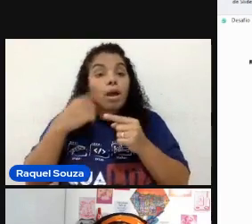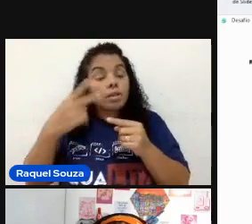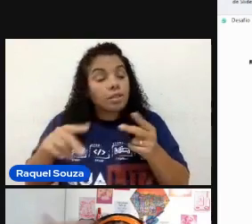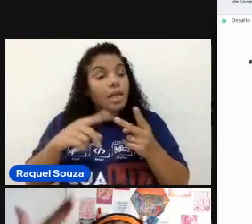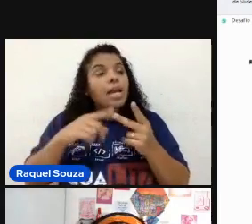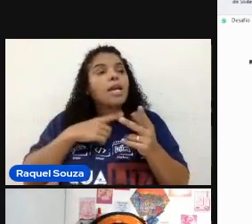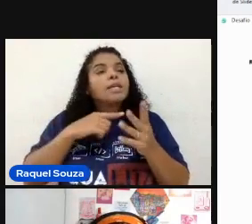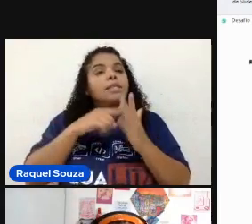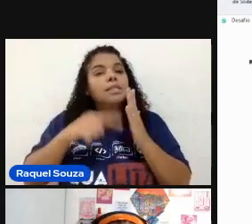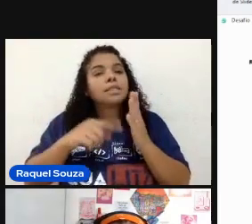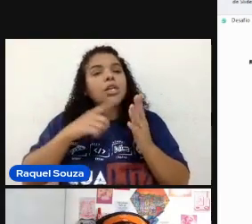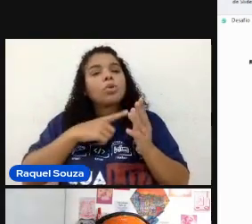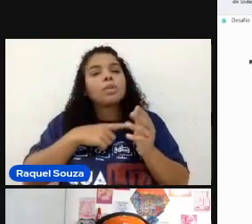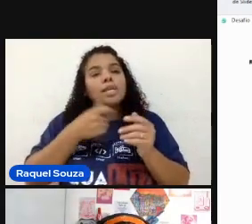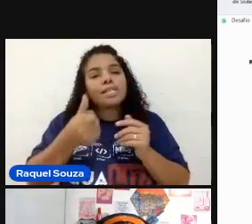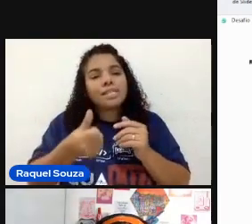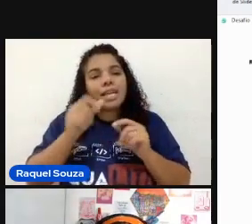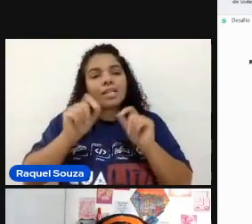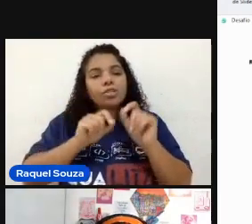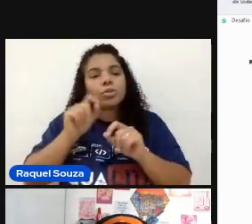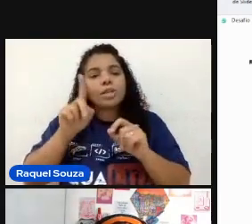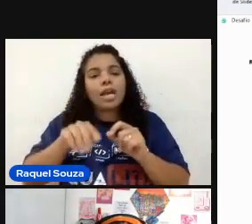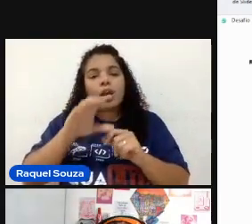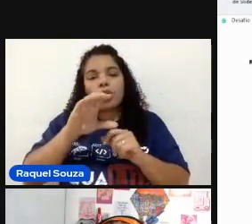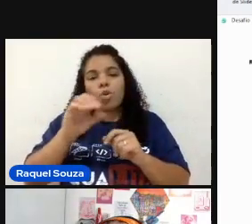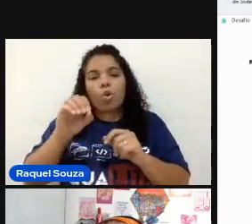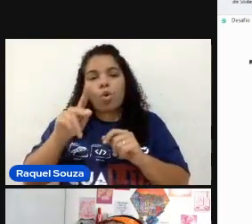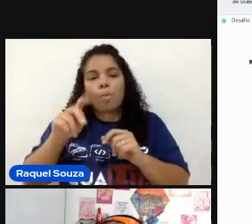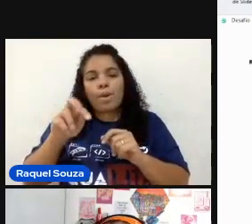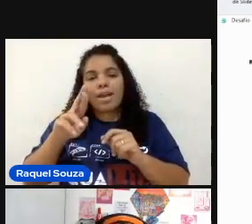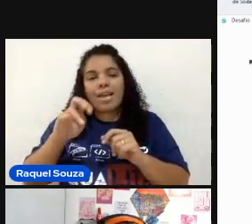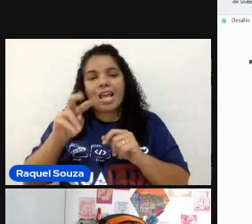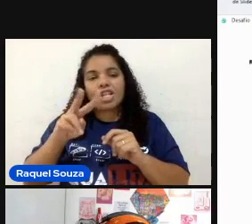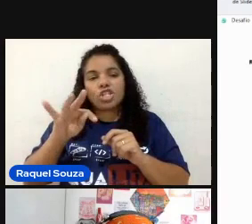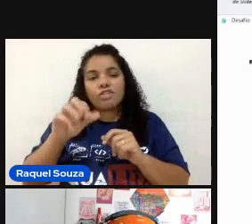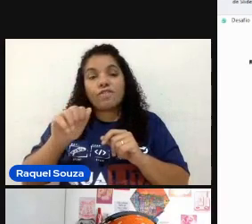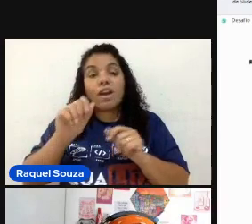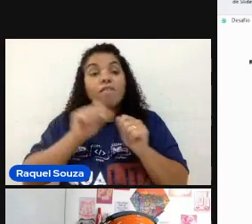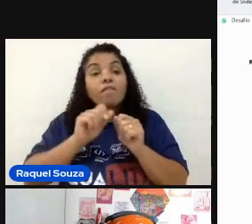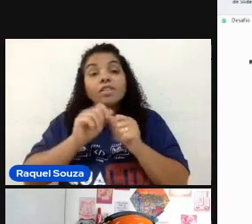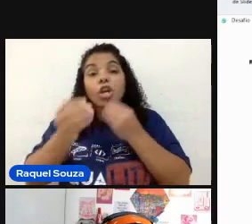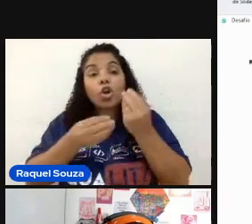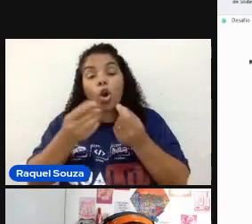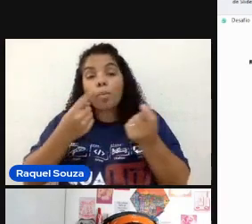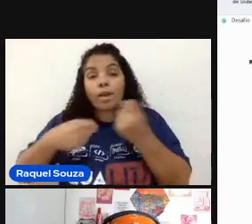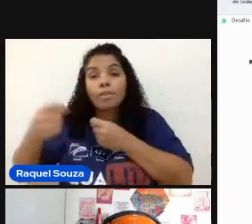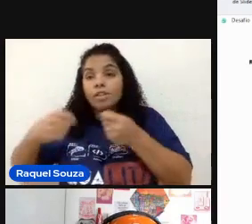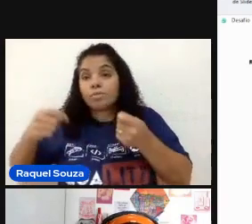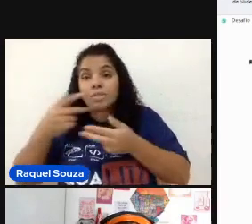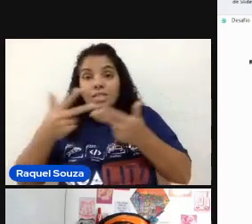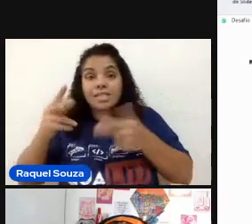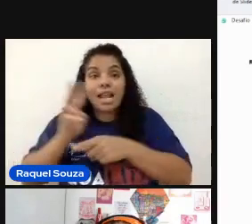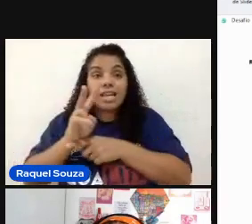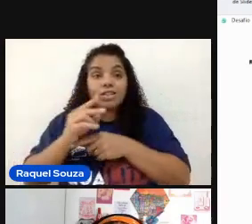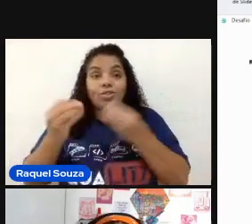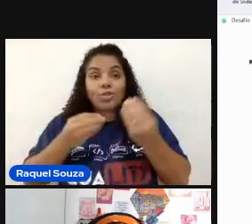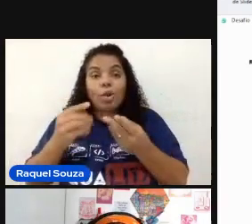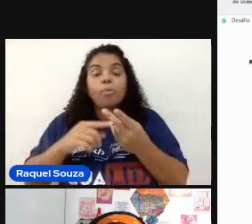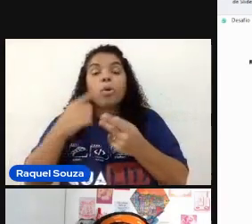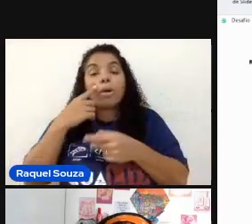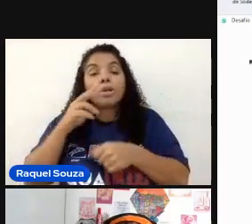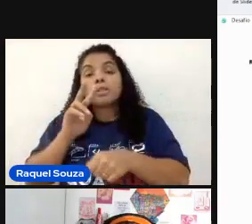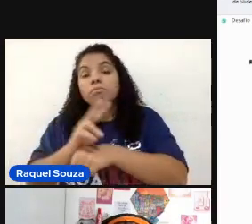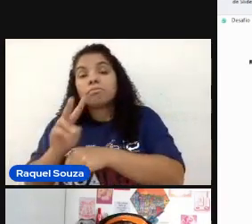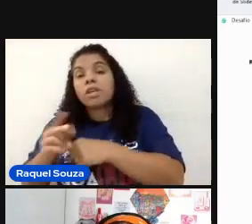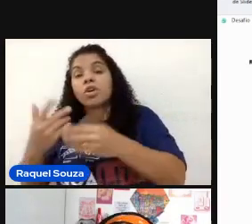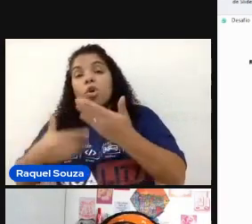5, eu tenho o 6º, que é a cooperativa. Como é que a cooperativa vai administrar isso? O modo como ela vai olhar e como ela vai